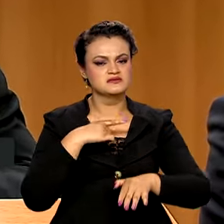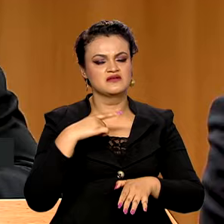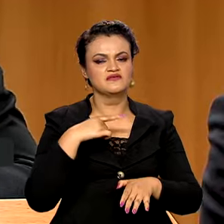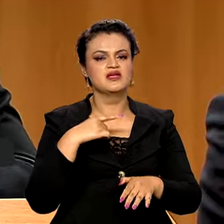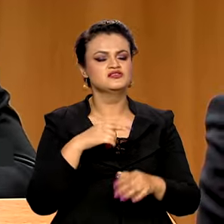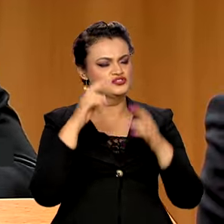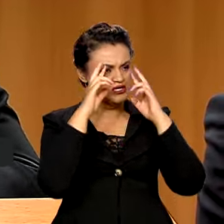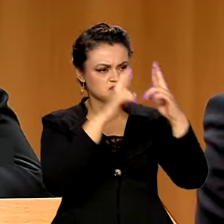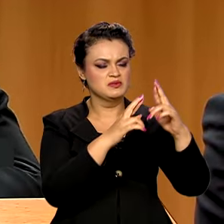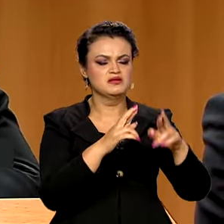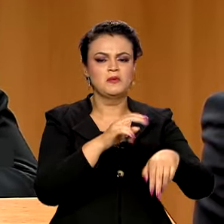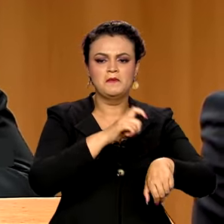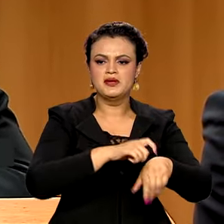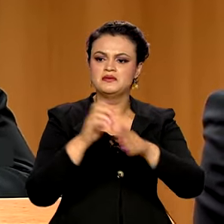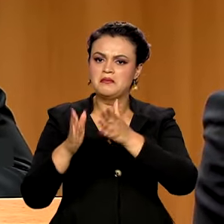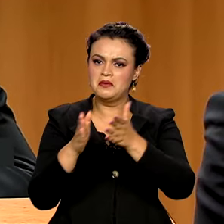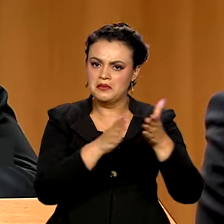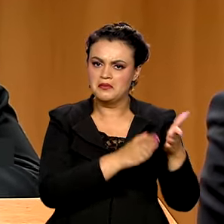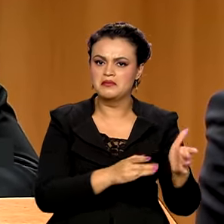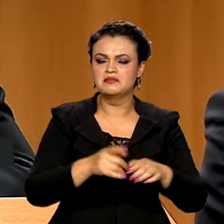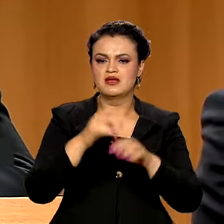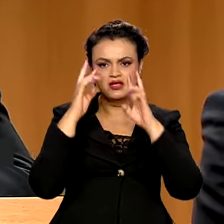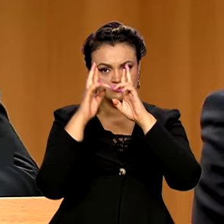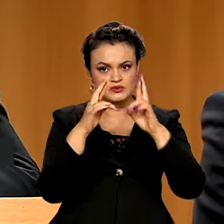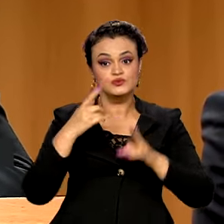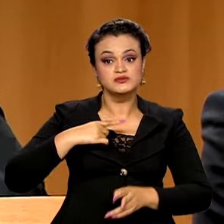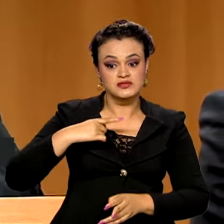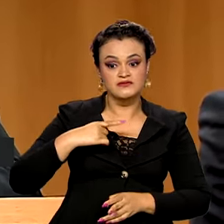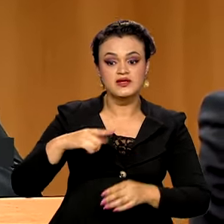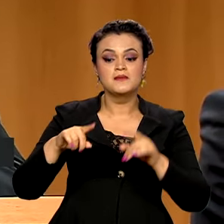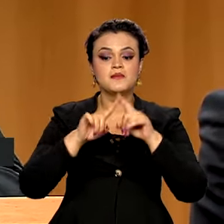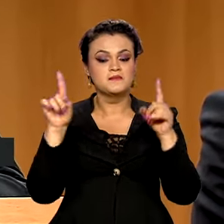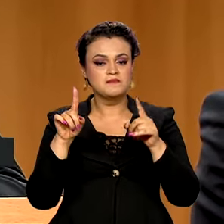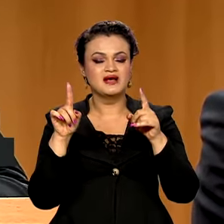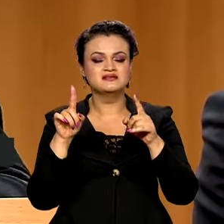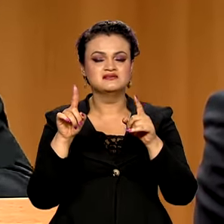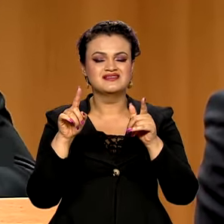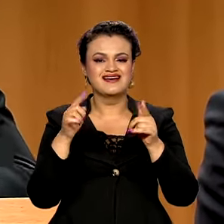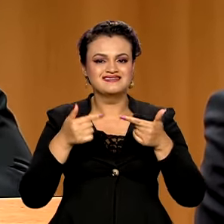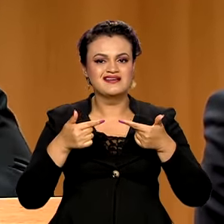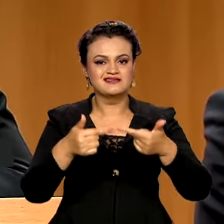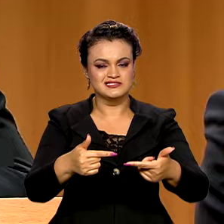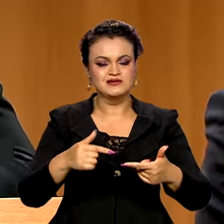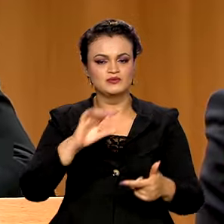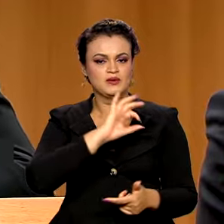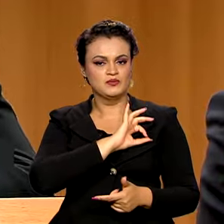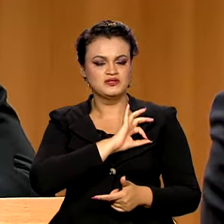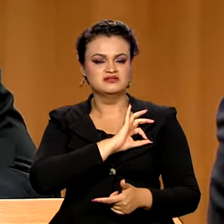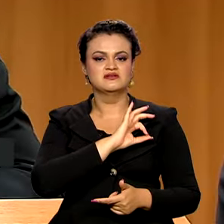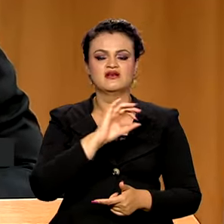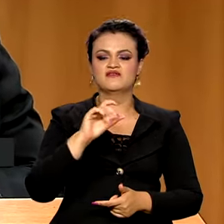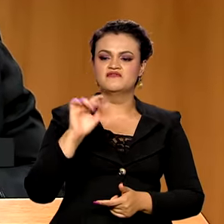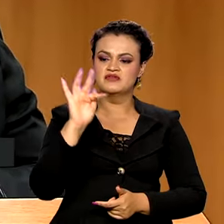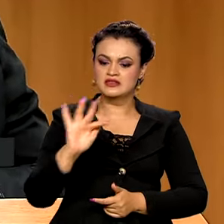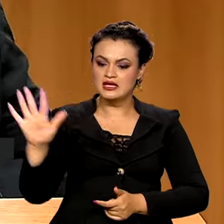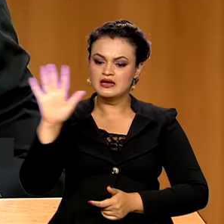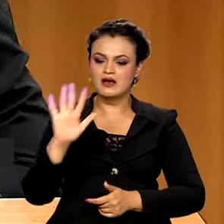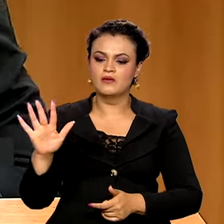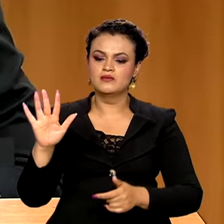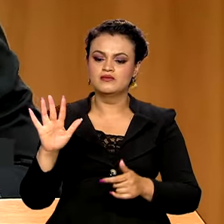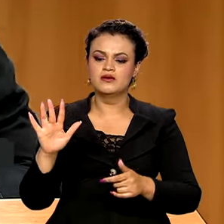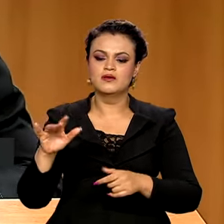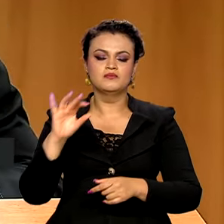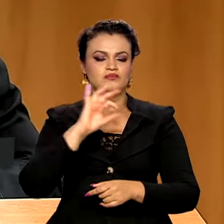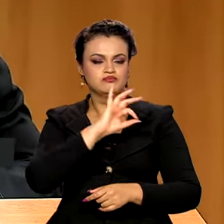as investigações já ocorridas, mas esse ingresso da Polícia Federal, das Polícias Federais, da